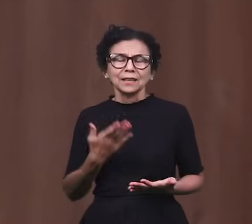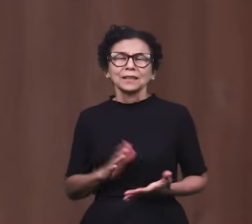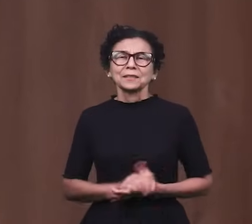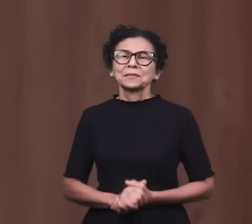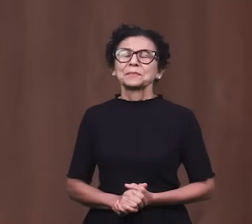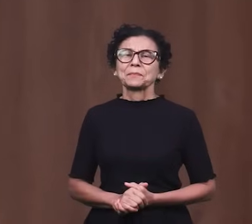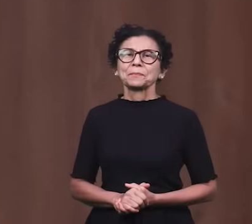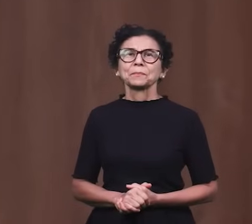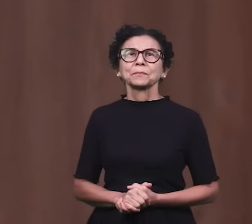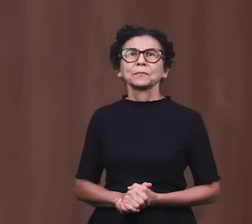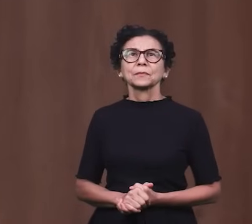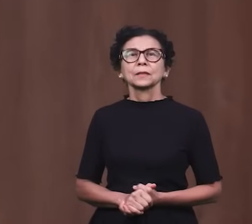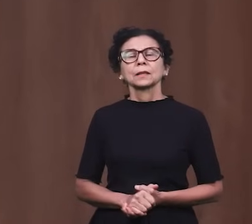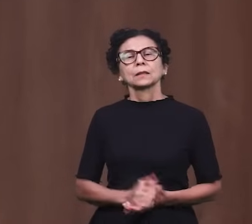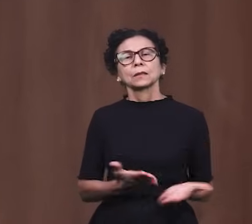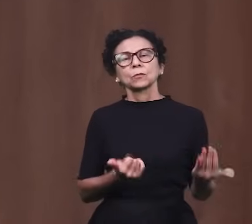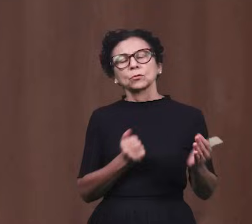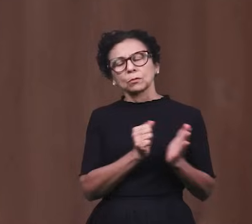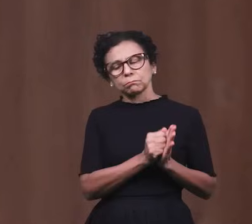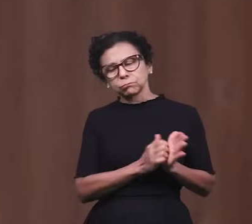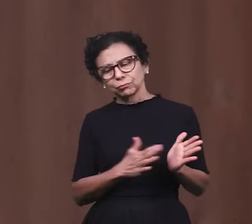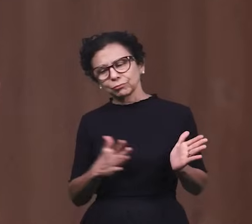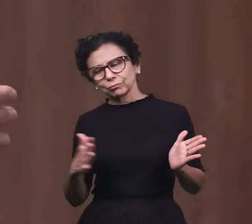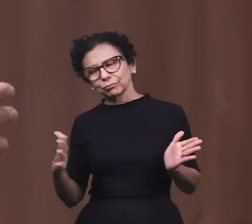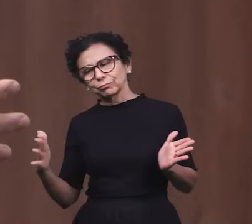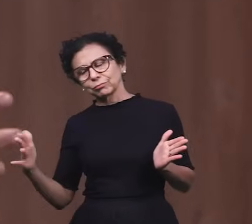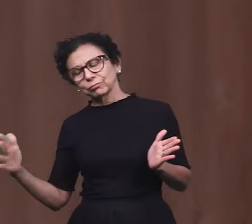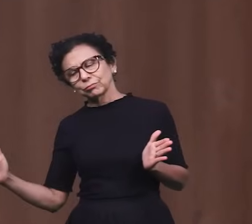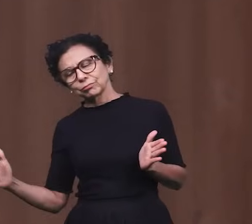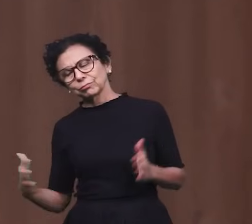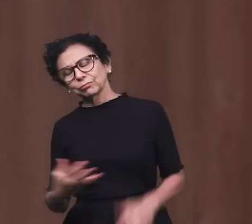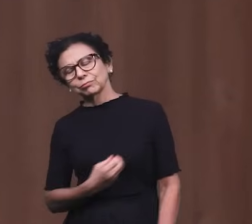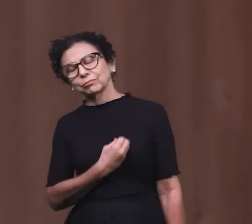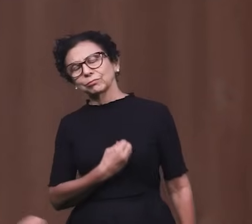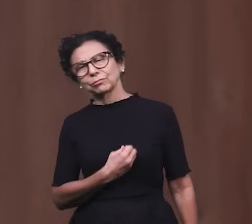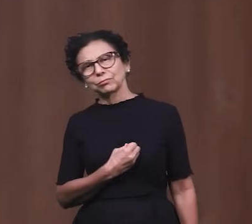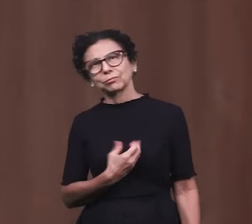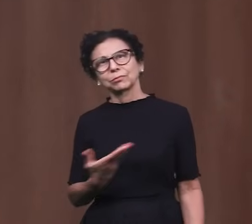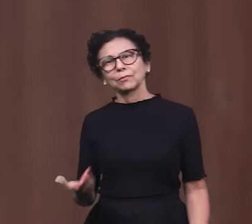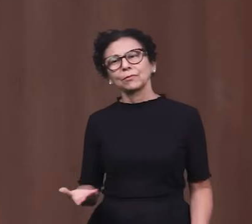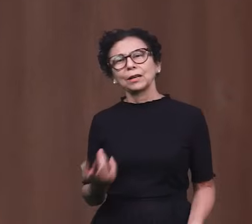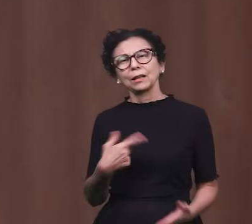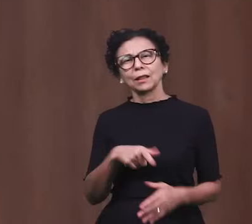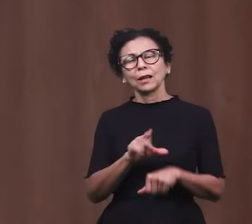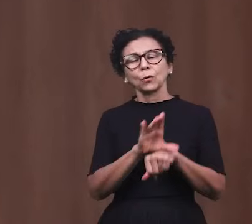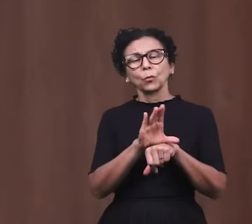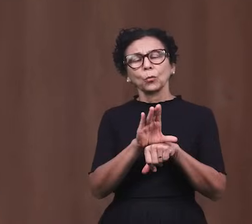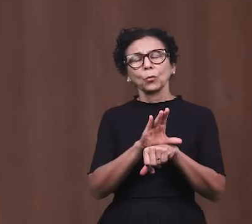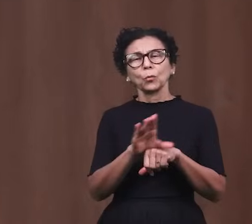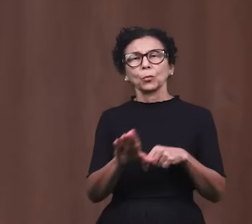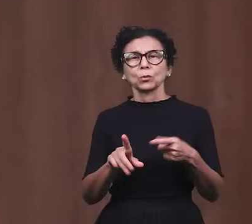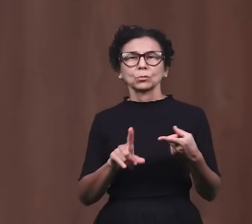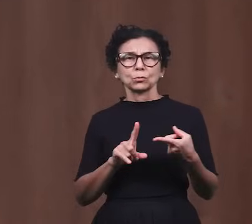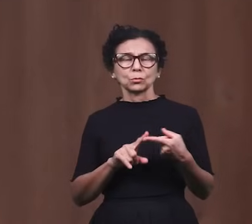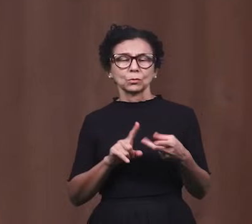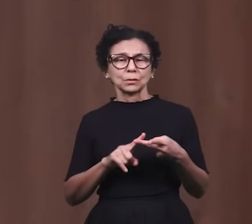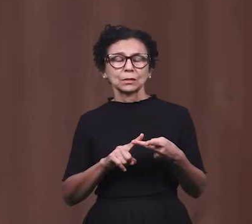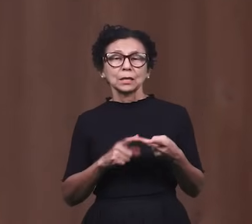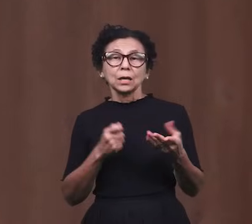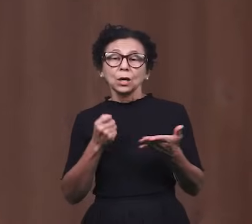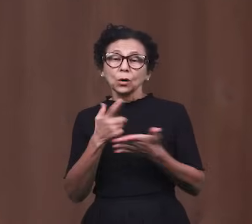porque você é o seu maior ativo, né? Ainda mais o jovem que tem longa caminhada ainda pela frente, tem bastante tempo. Invista em